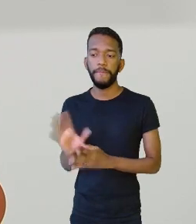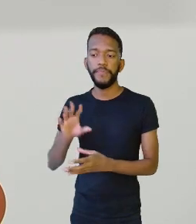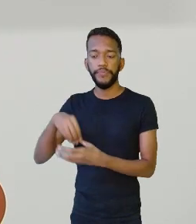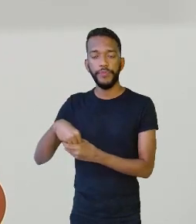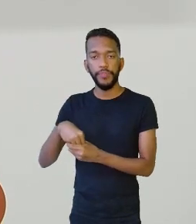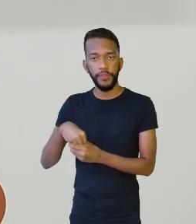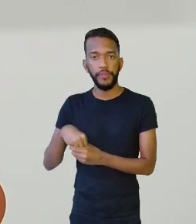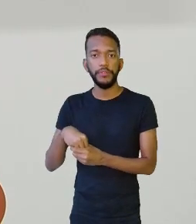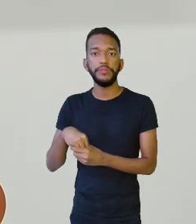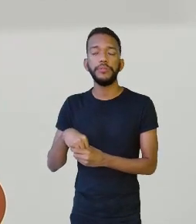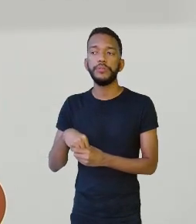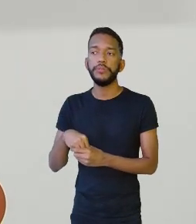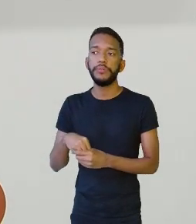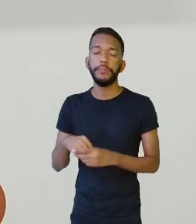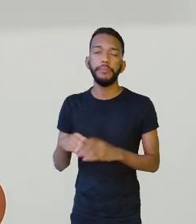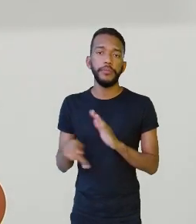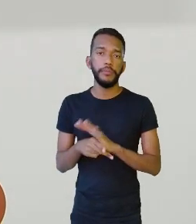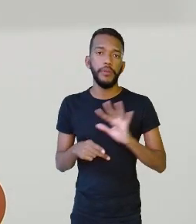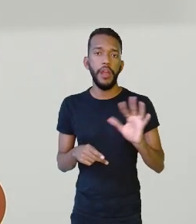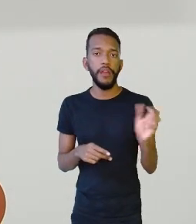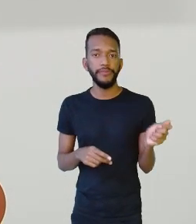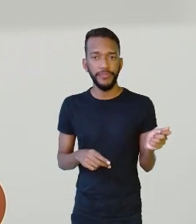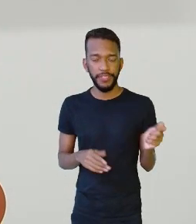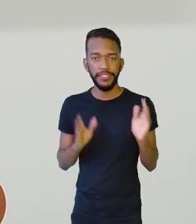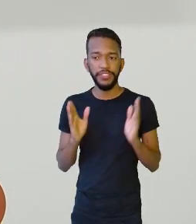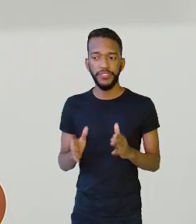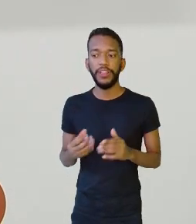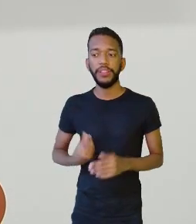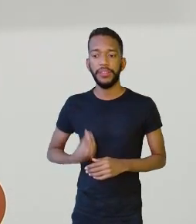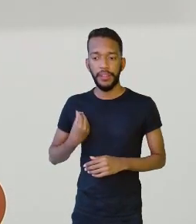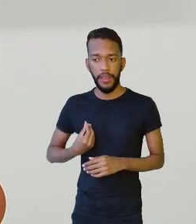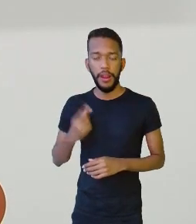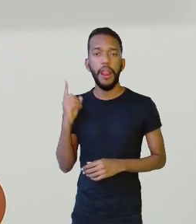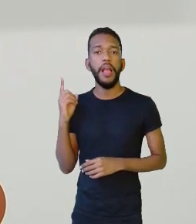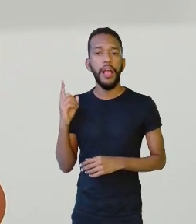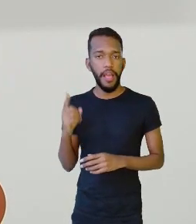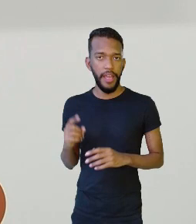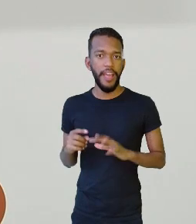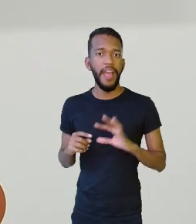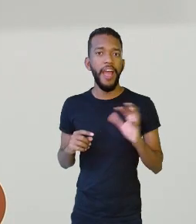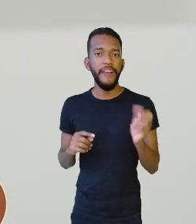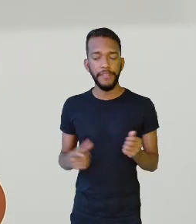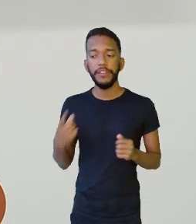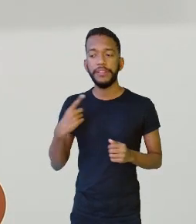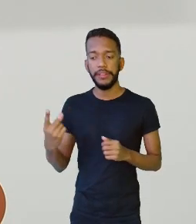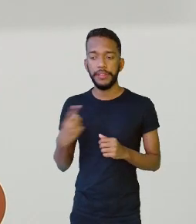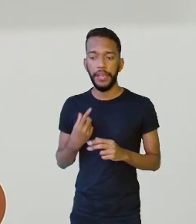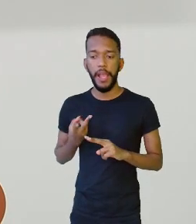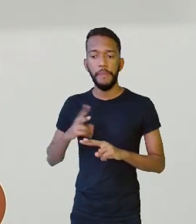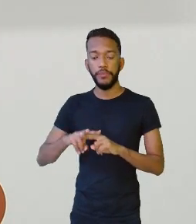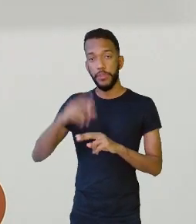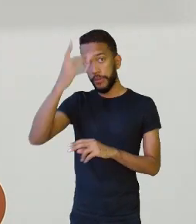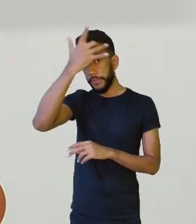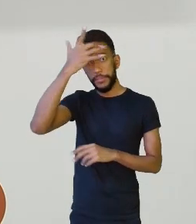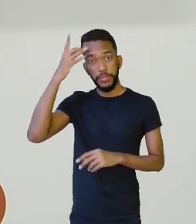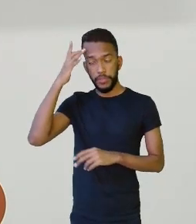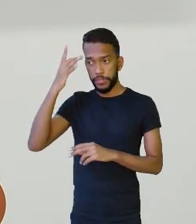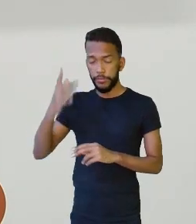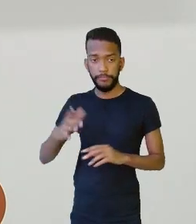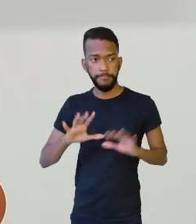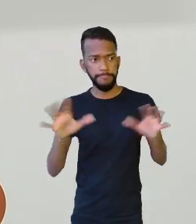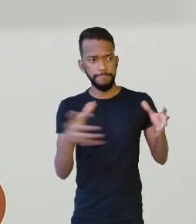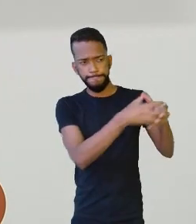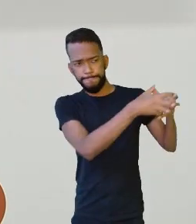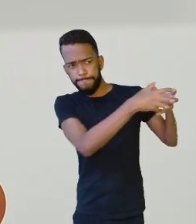continente africano. Então, eles iam lá na África, pegavam essas pessoas, capturavam essas pessoas e elas